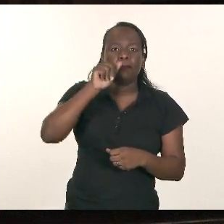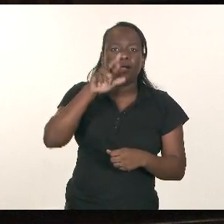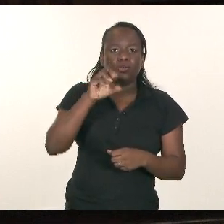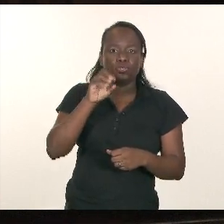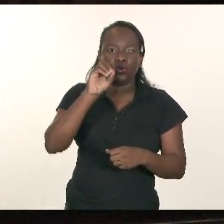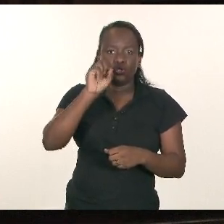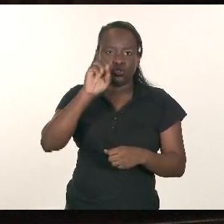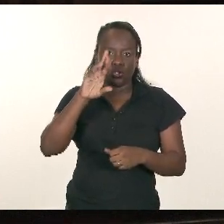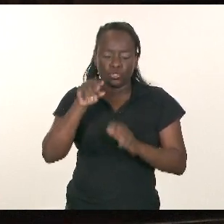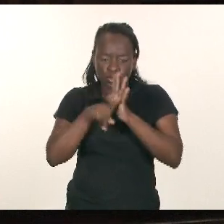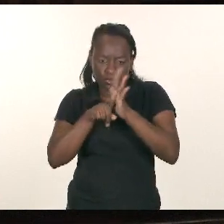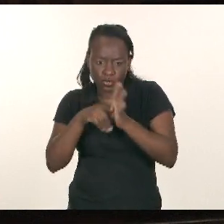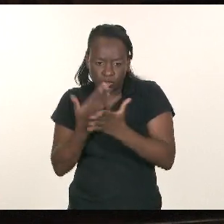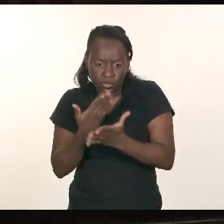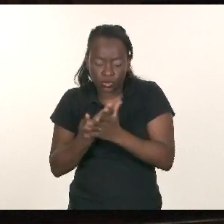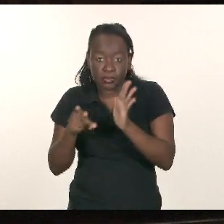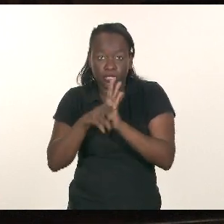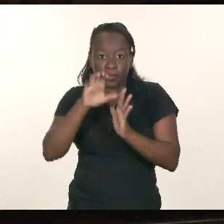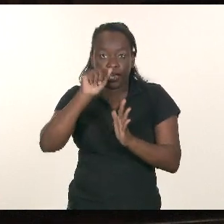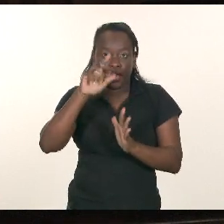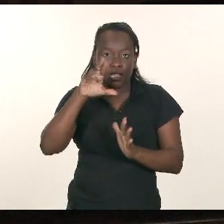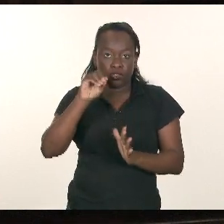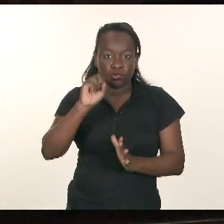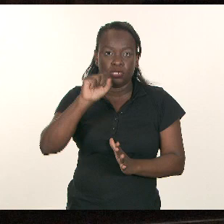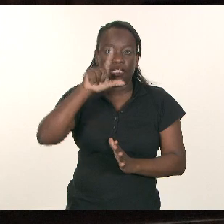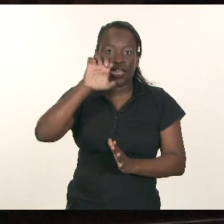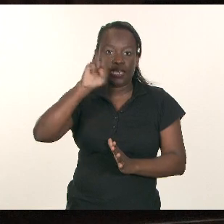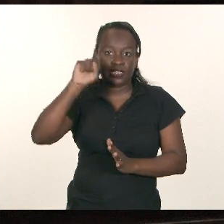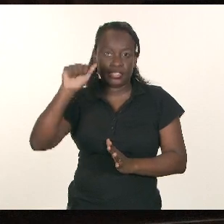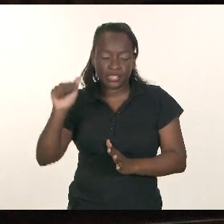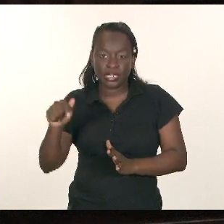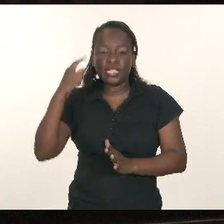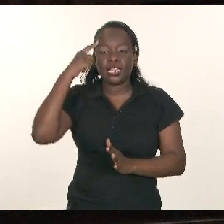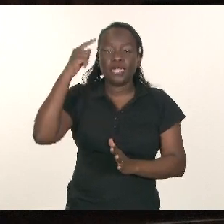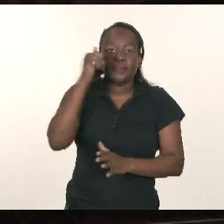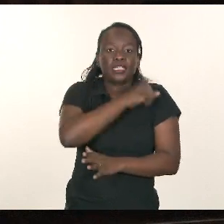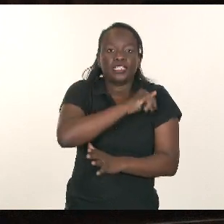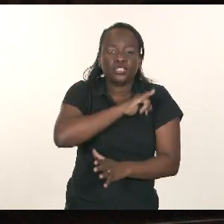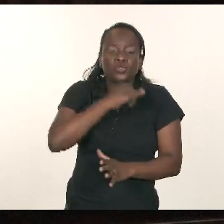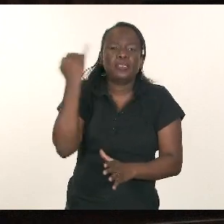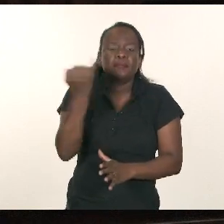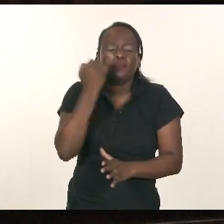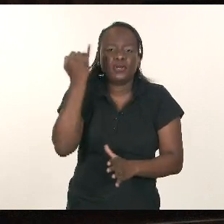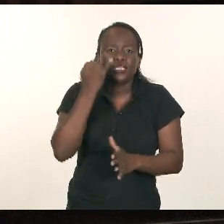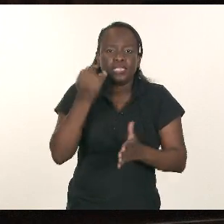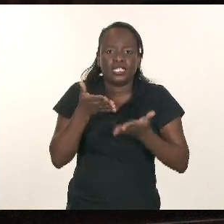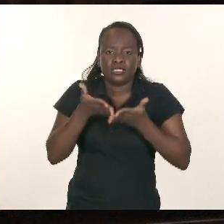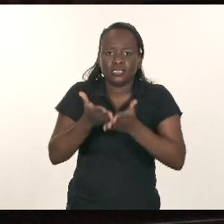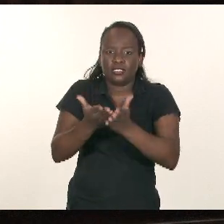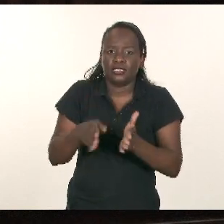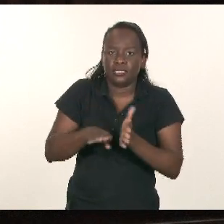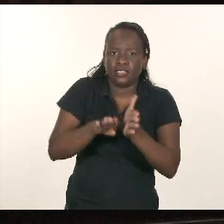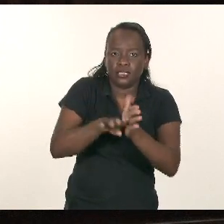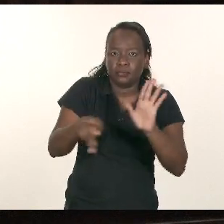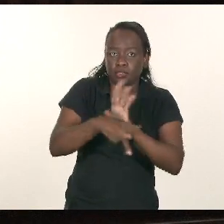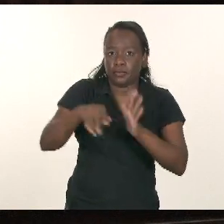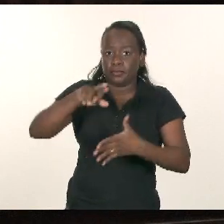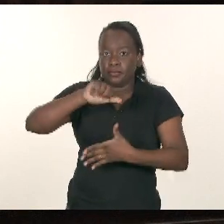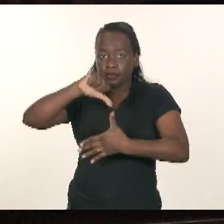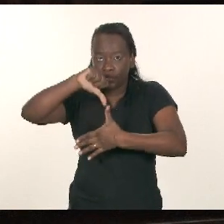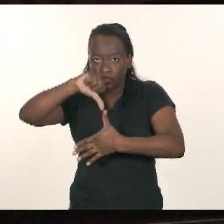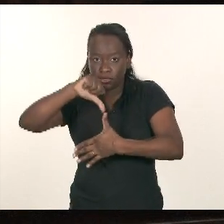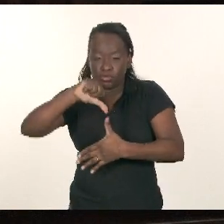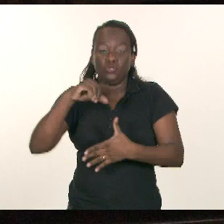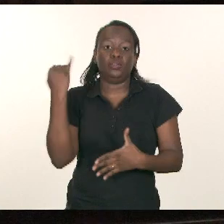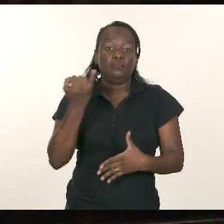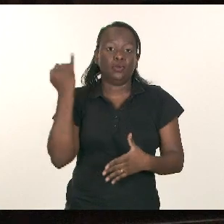Lessa, lembra como o Rio de Janeiro, importante porto da América do Sul, foi importante no processo